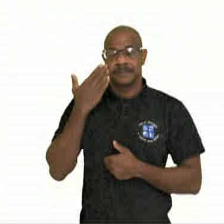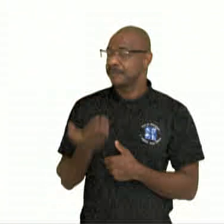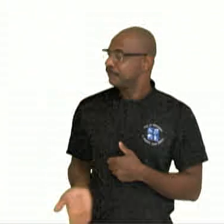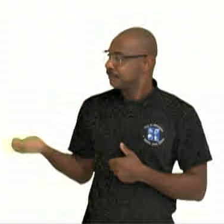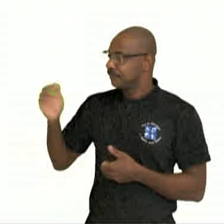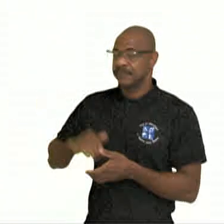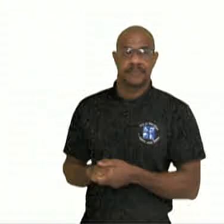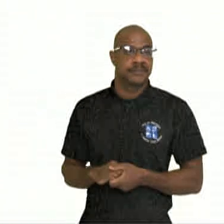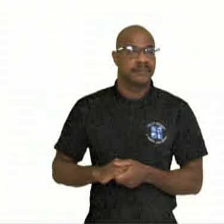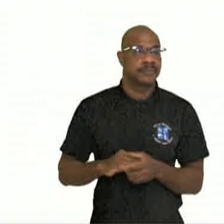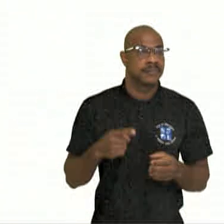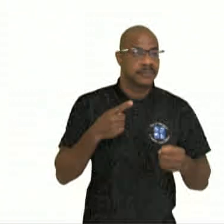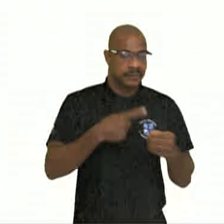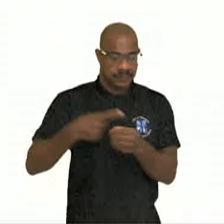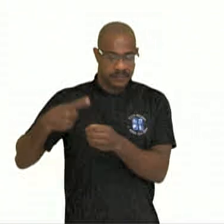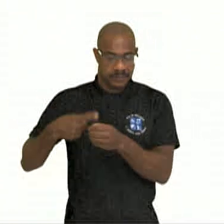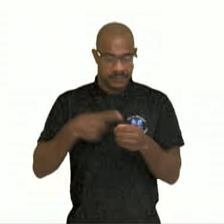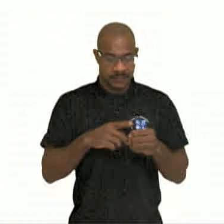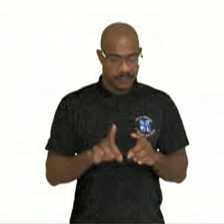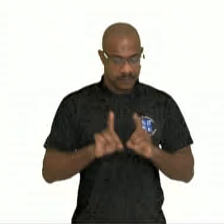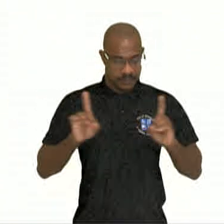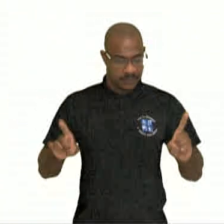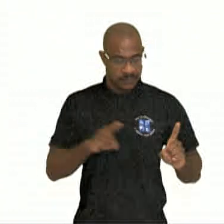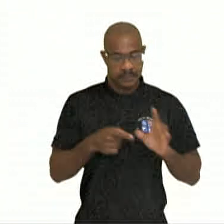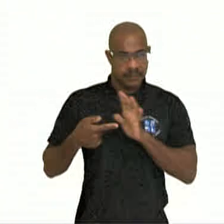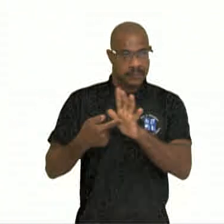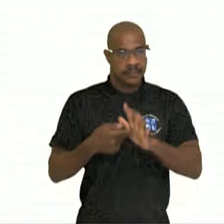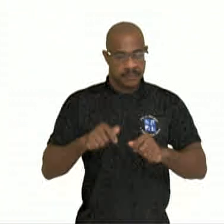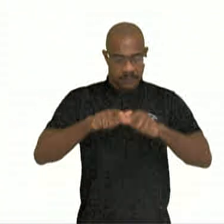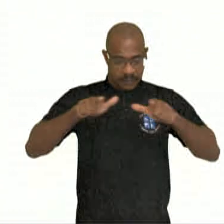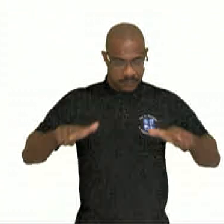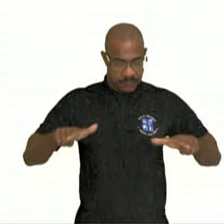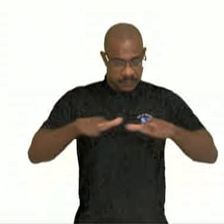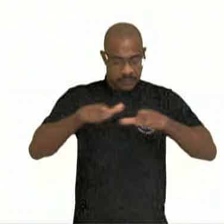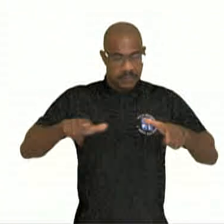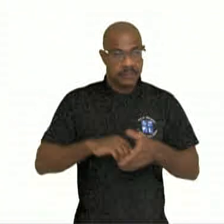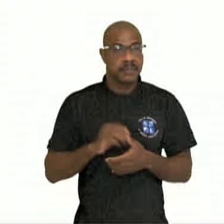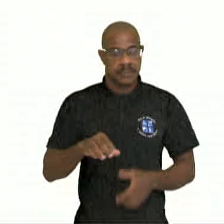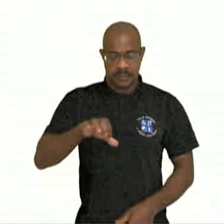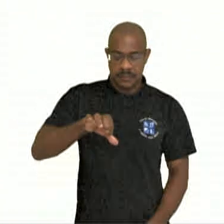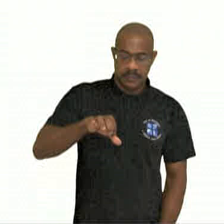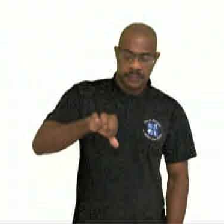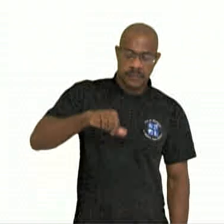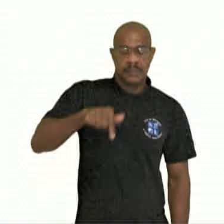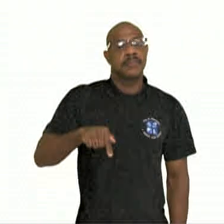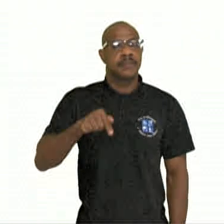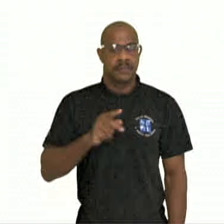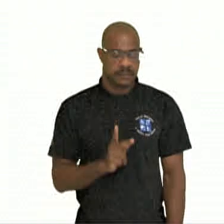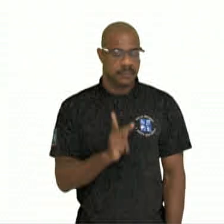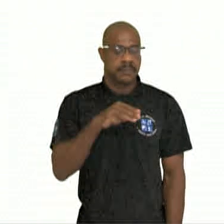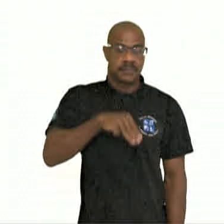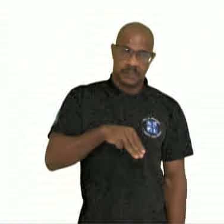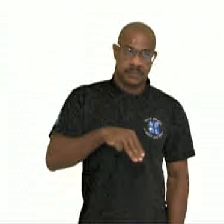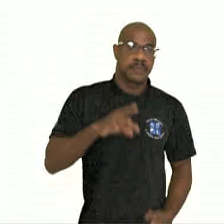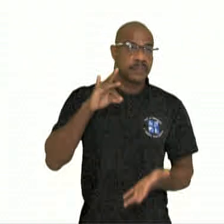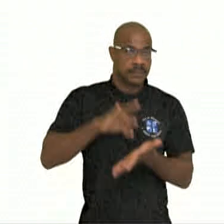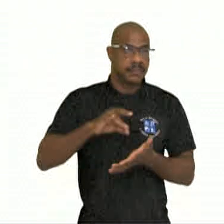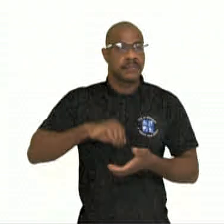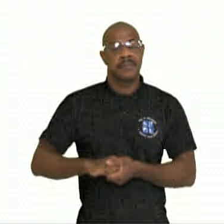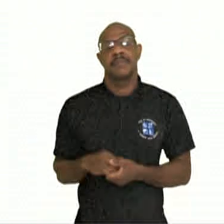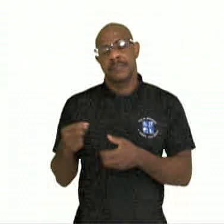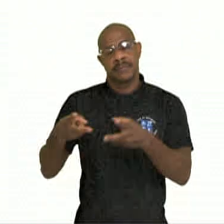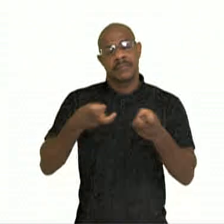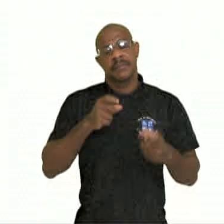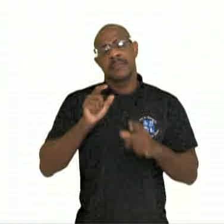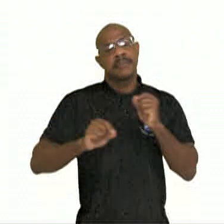A distância entre as duas localidades apresentadas no mapa corresponde a 97 quilômetros na realidade. Então perceba